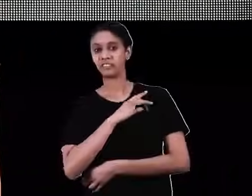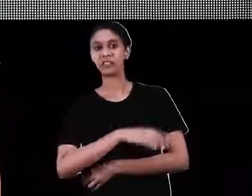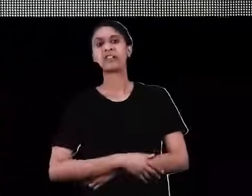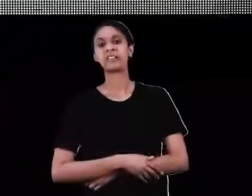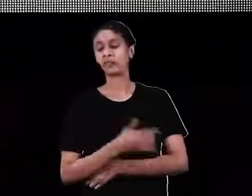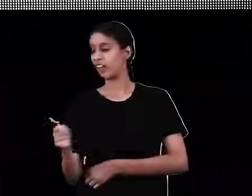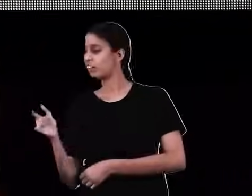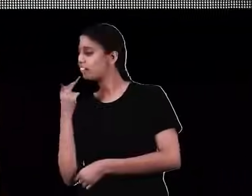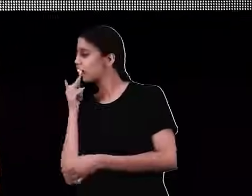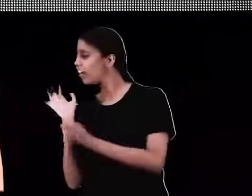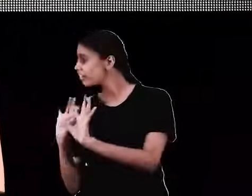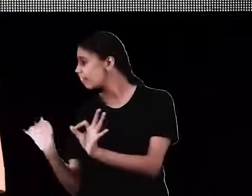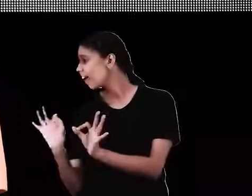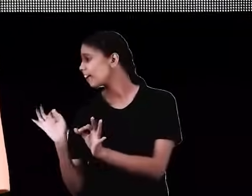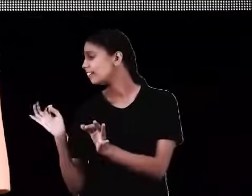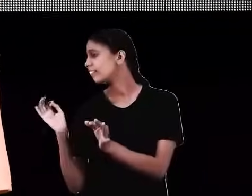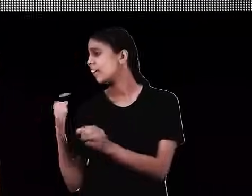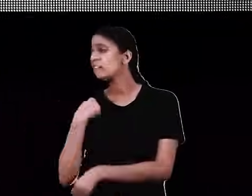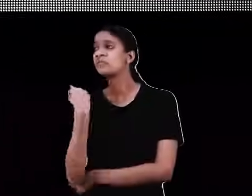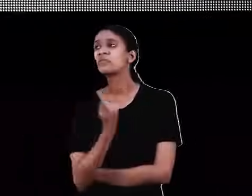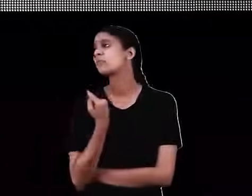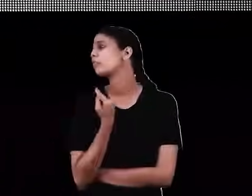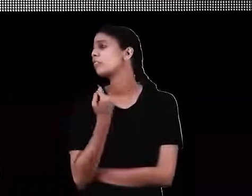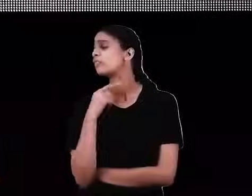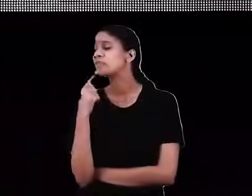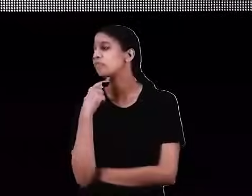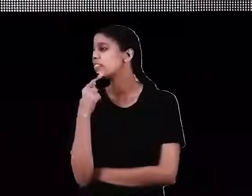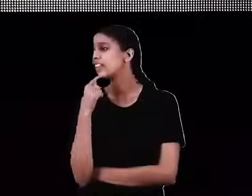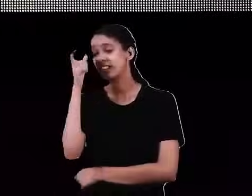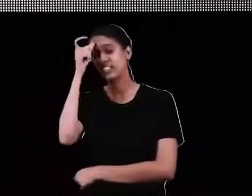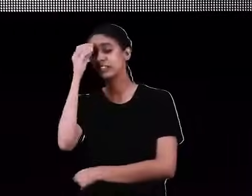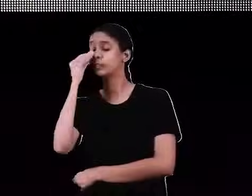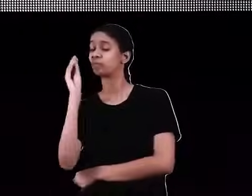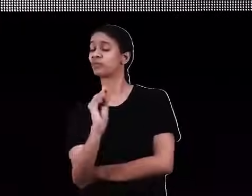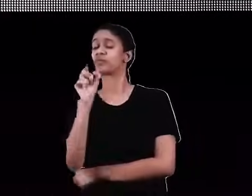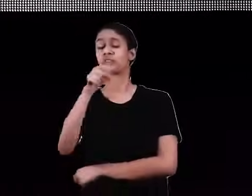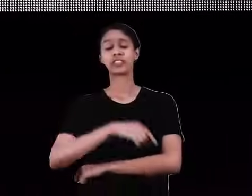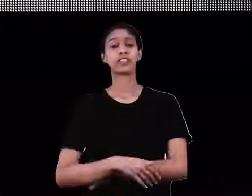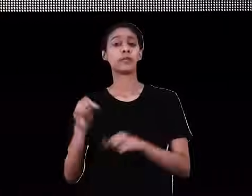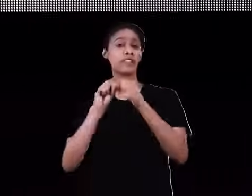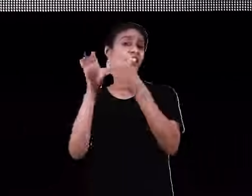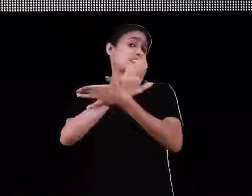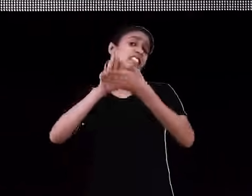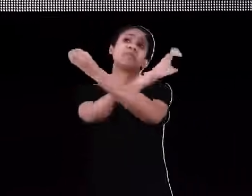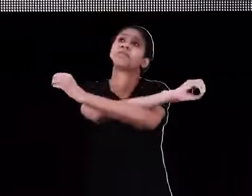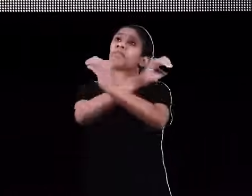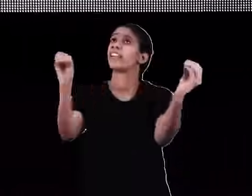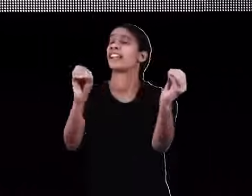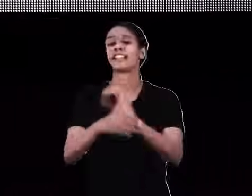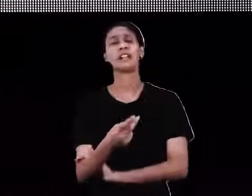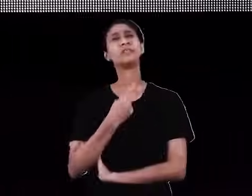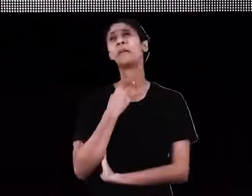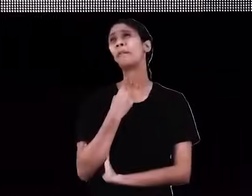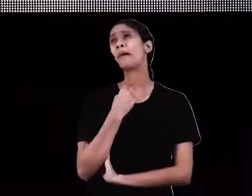Ai, não sou nada, não sou ninguém, não posso, o diabo não tá nem aí pra tu. Porque tu não vai fazer mesmo nada quando tu diz, não